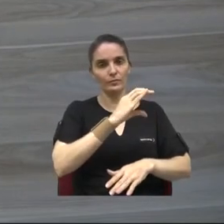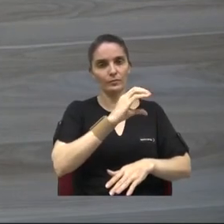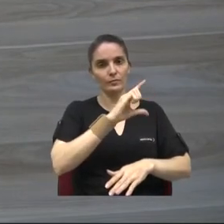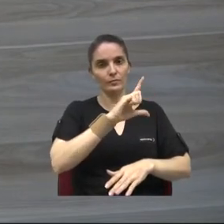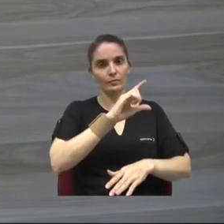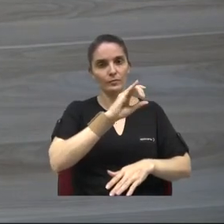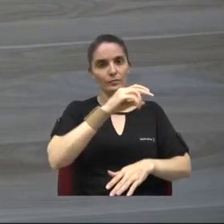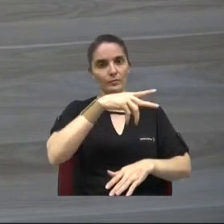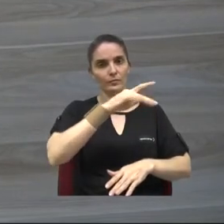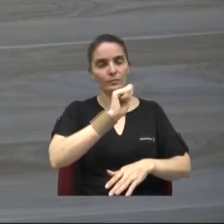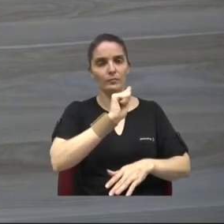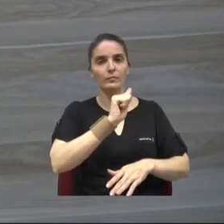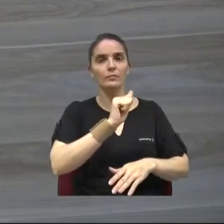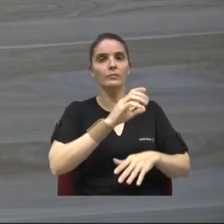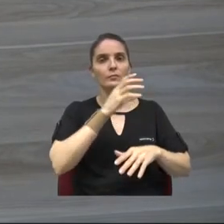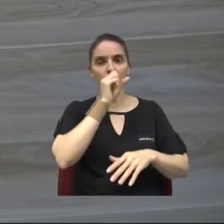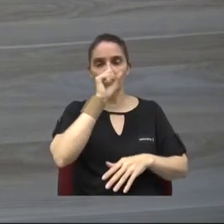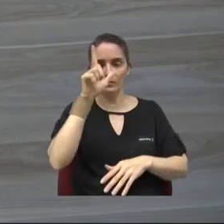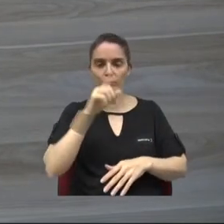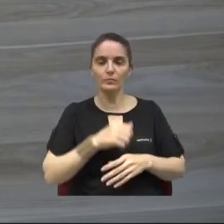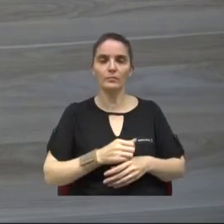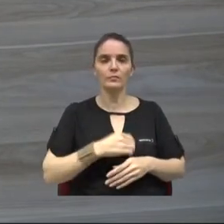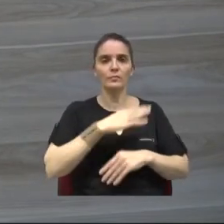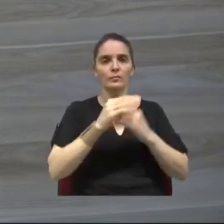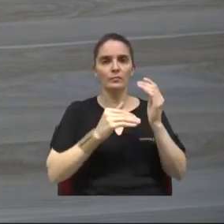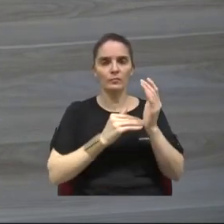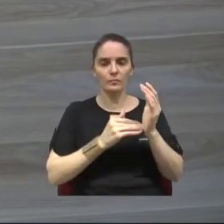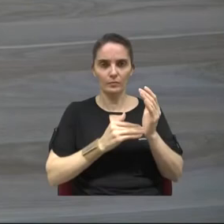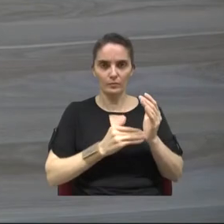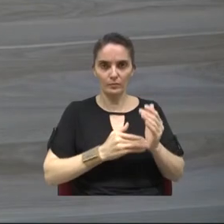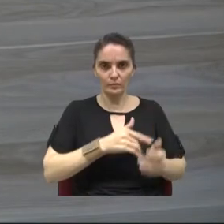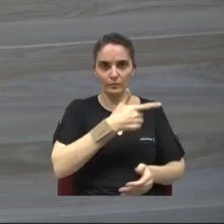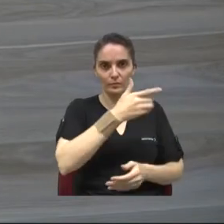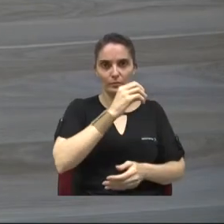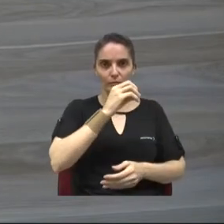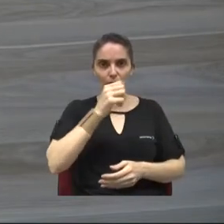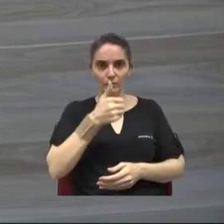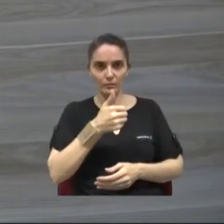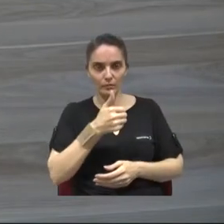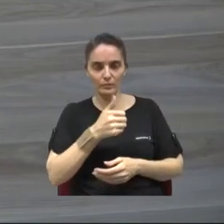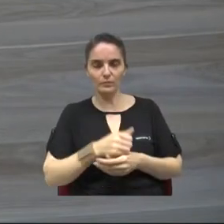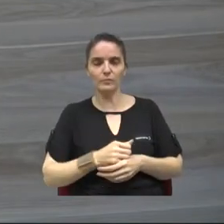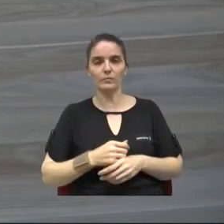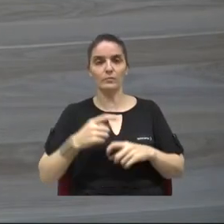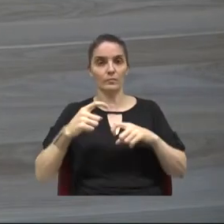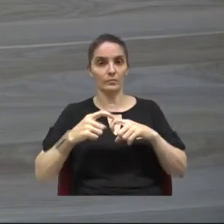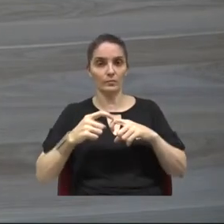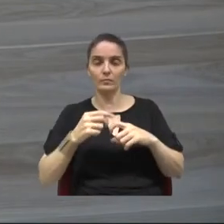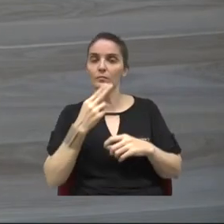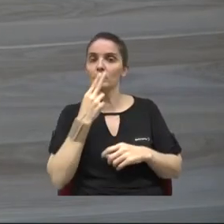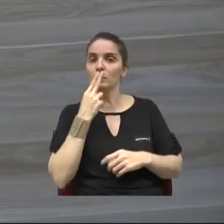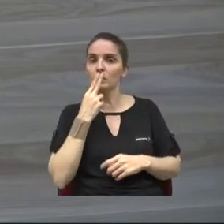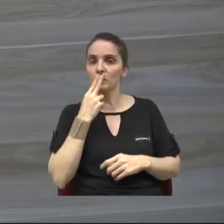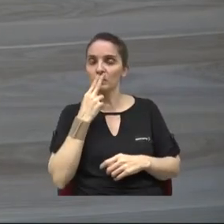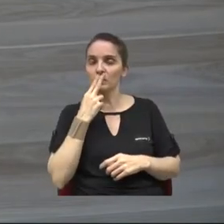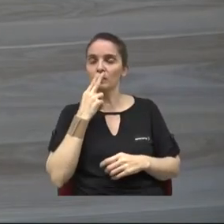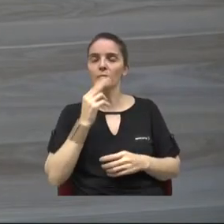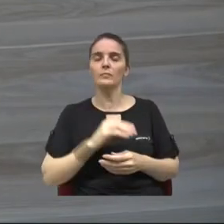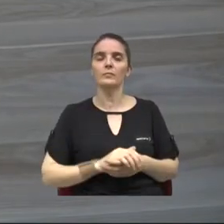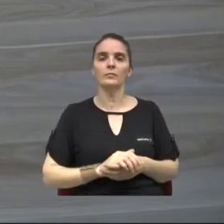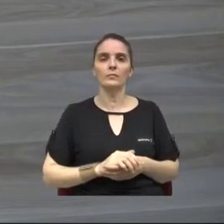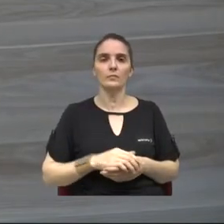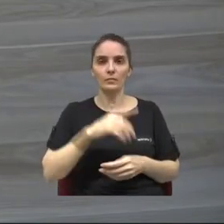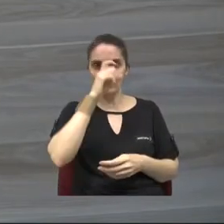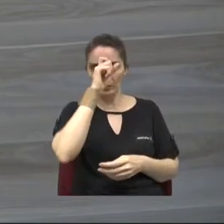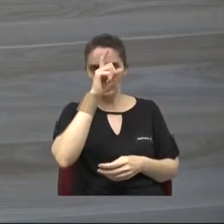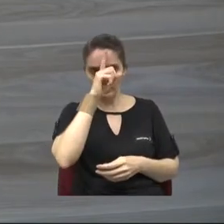de 97 a 2001, como plantonista no pronto-socorro e UTI do Hospital Beneficência Limeirense até